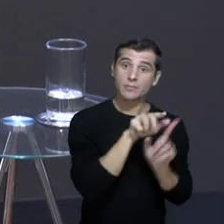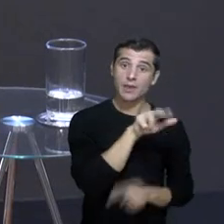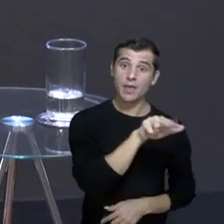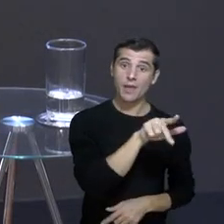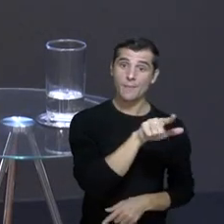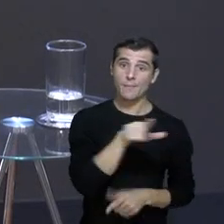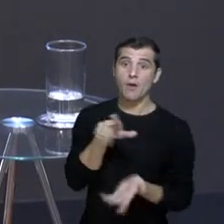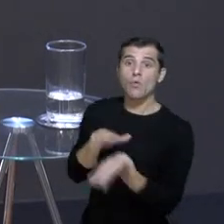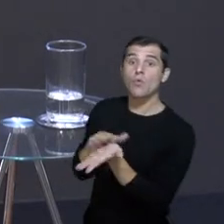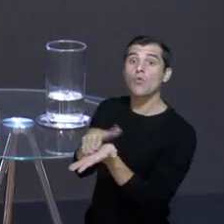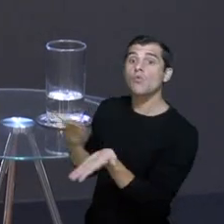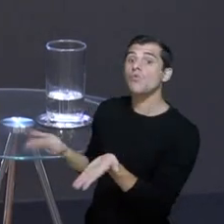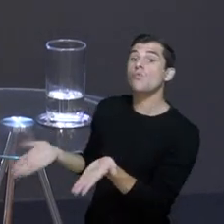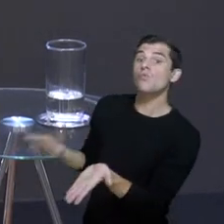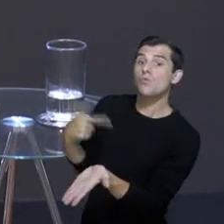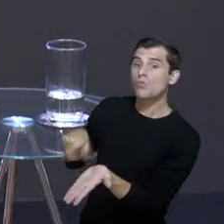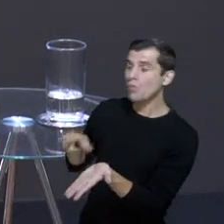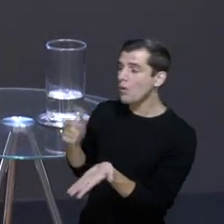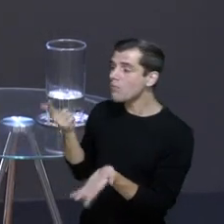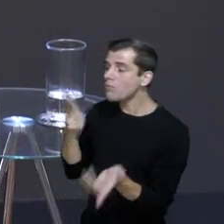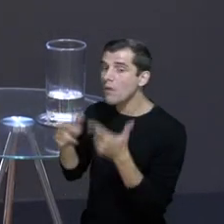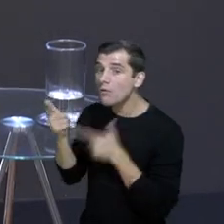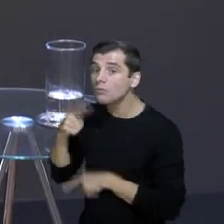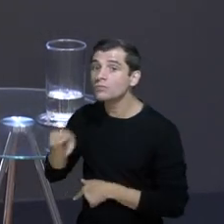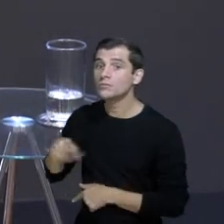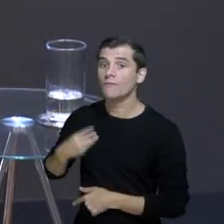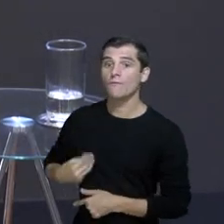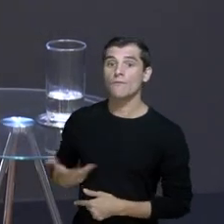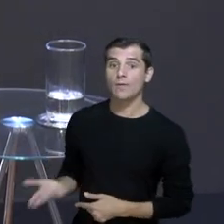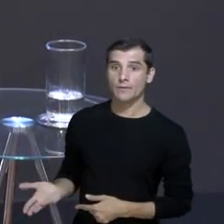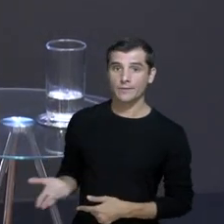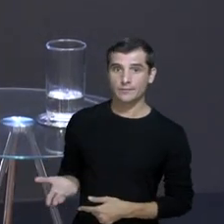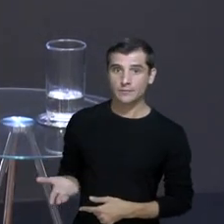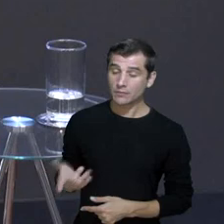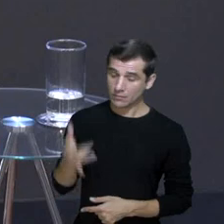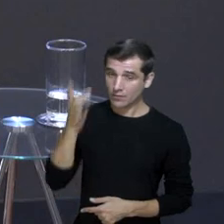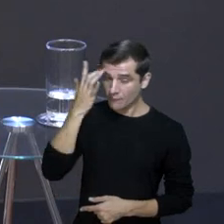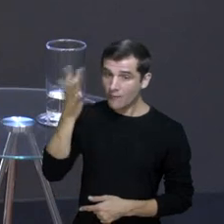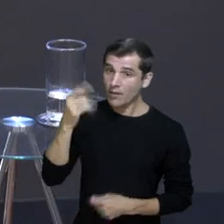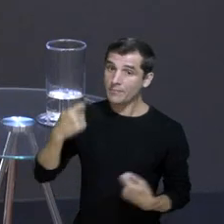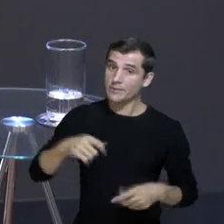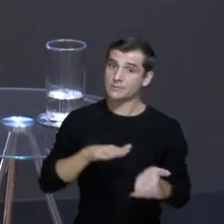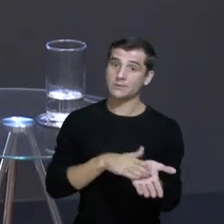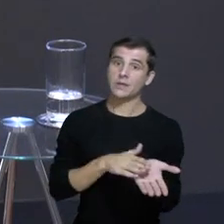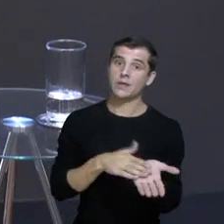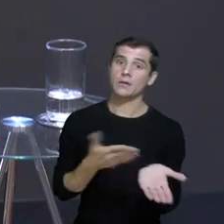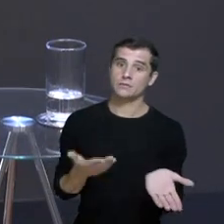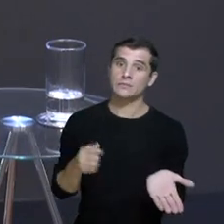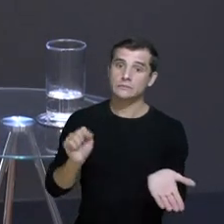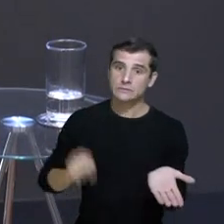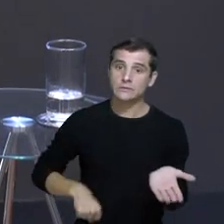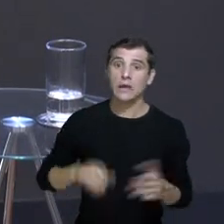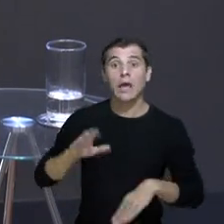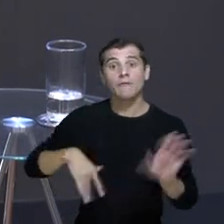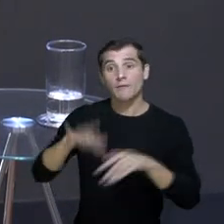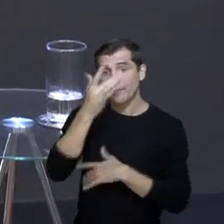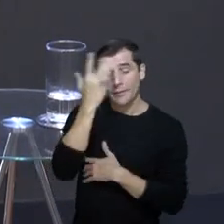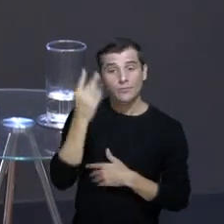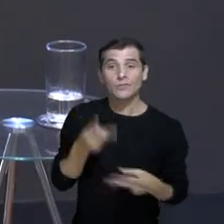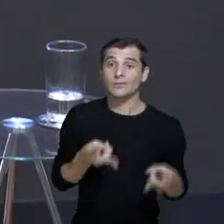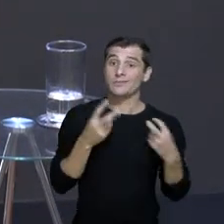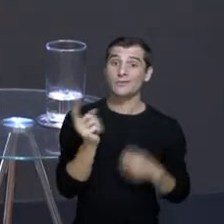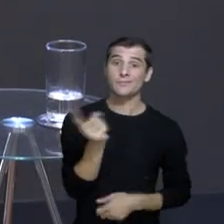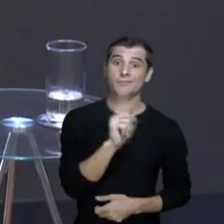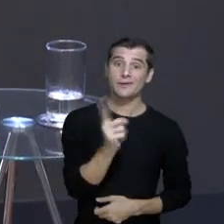Porque é tão fácil cara é tão fácil às vezes você faz sem perceber todos